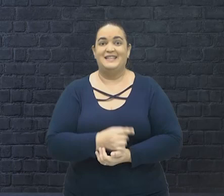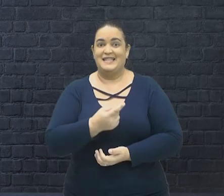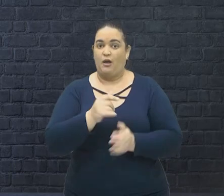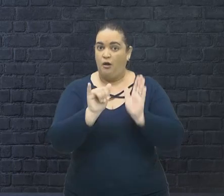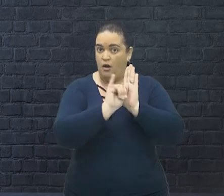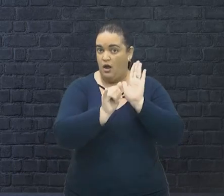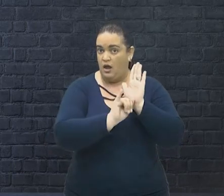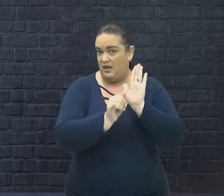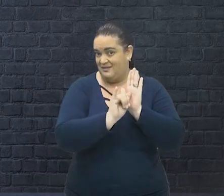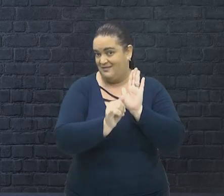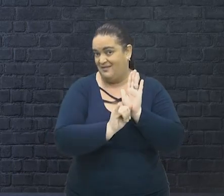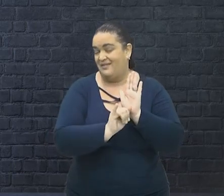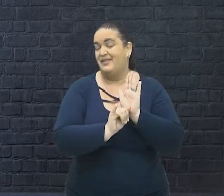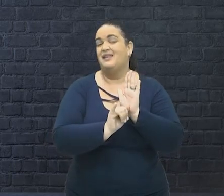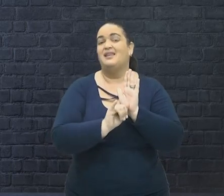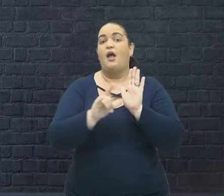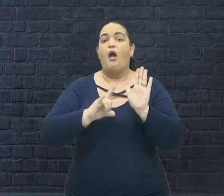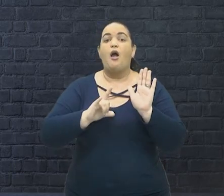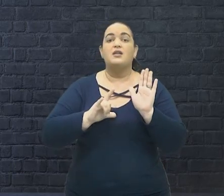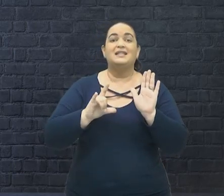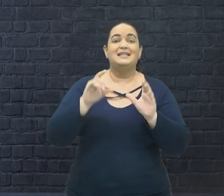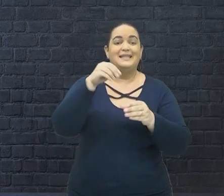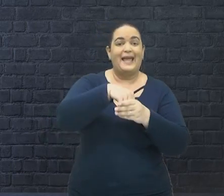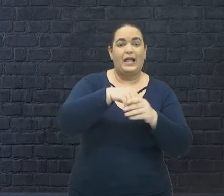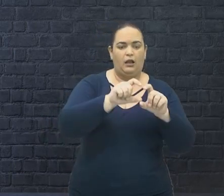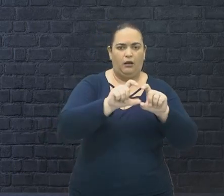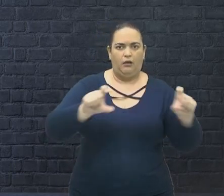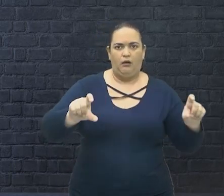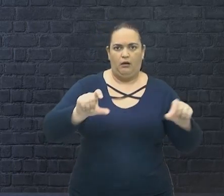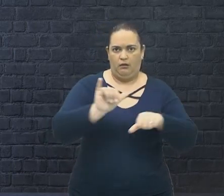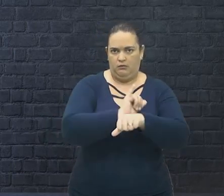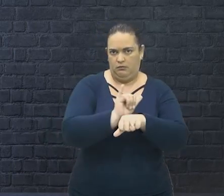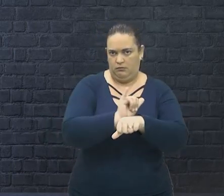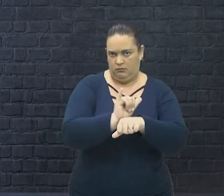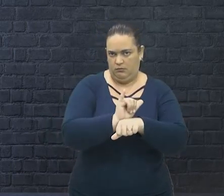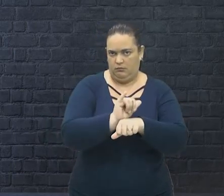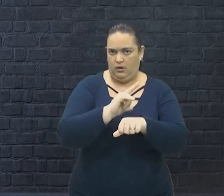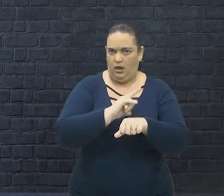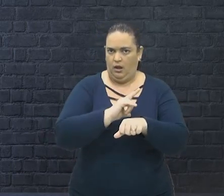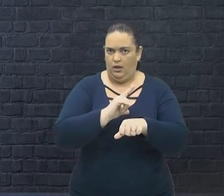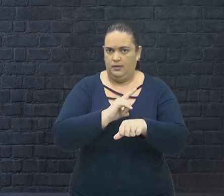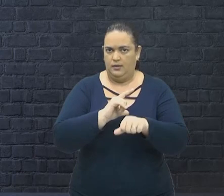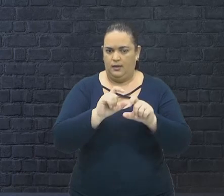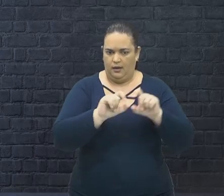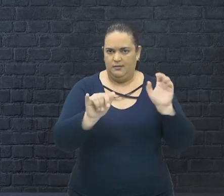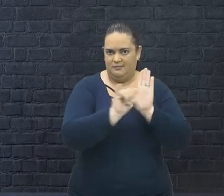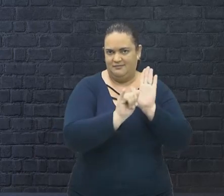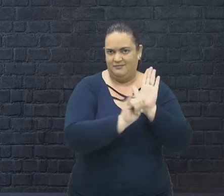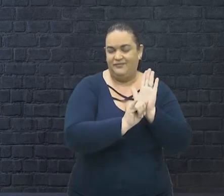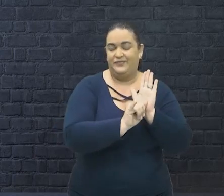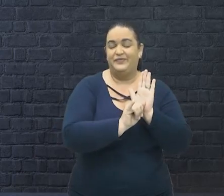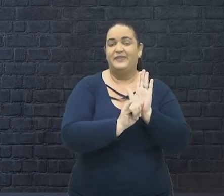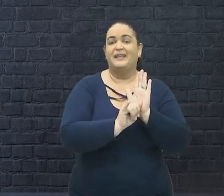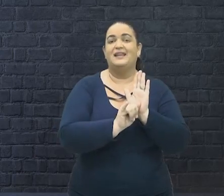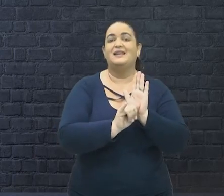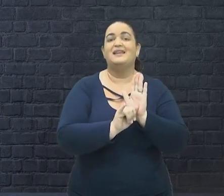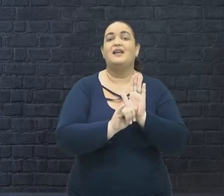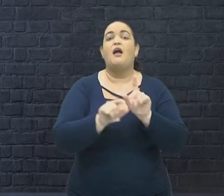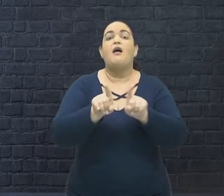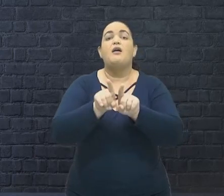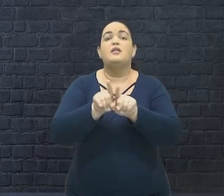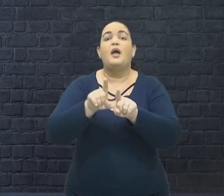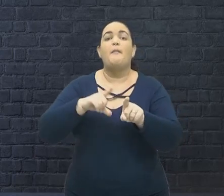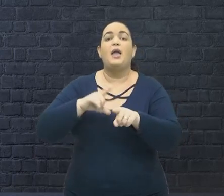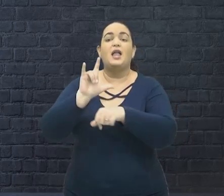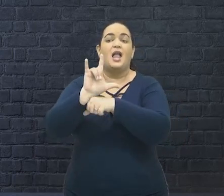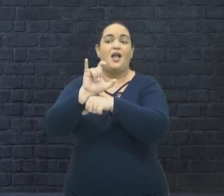nesse edital, que está tanto na descrição também do YouTube do Aula em Casa, como